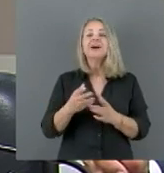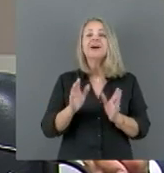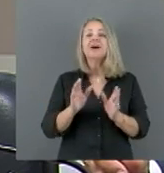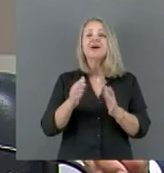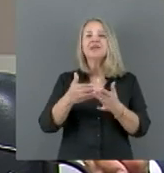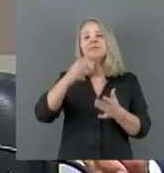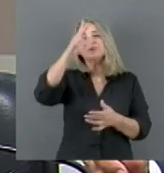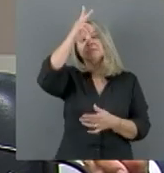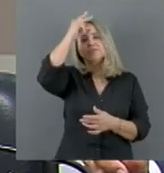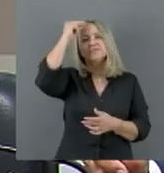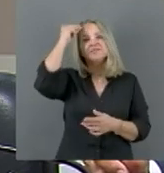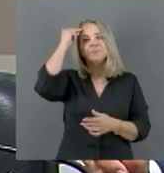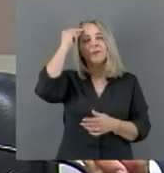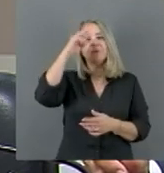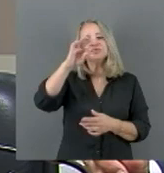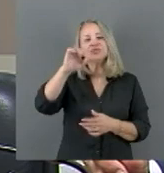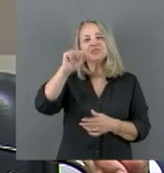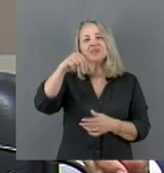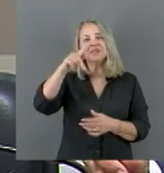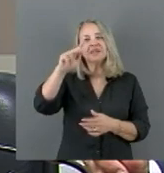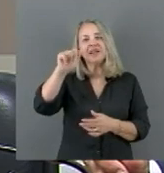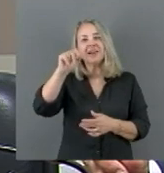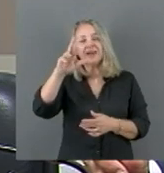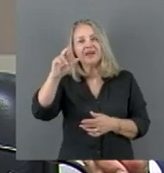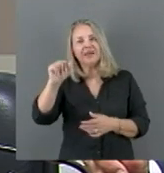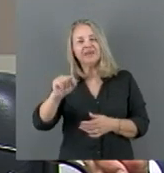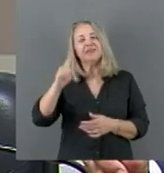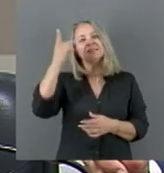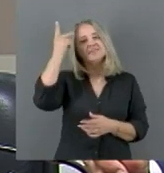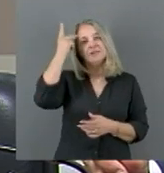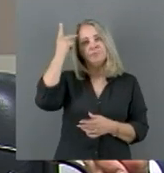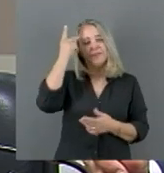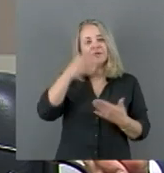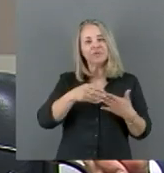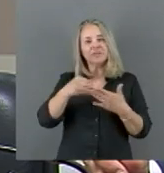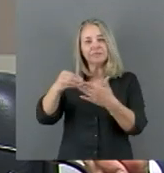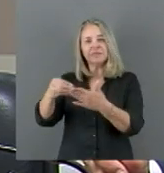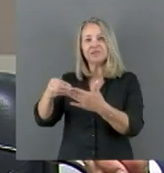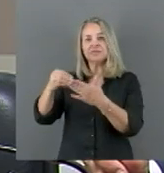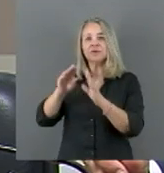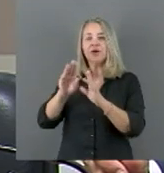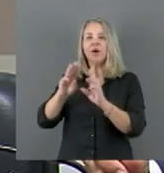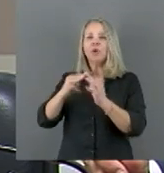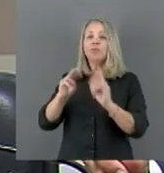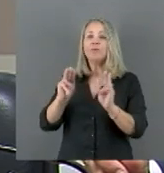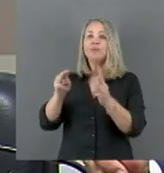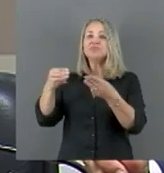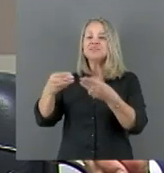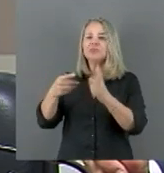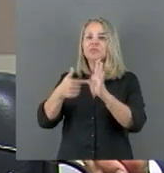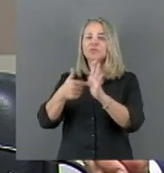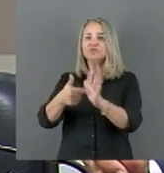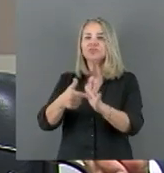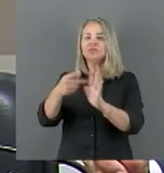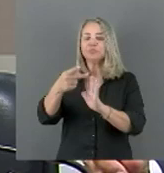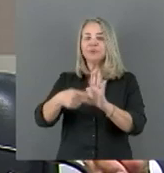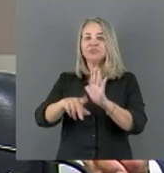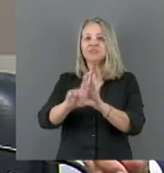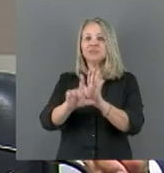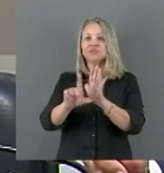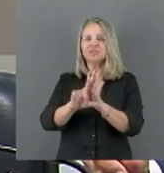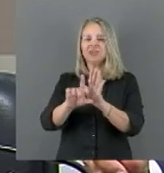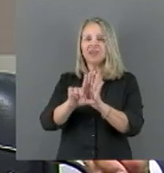de Tangará da Serra, São Paulo, que encaminha a moção relativa ao projeto de lei complementar